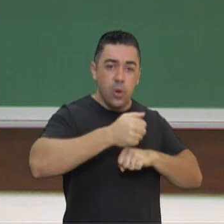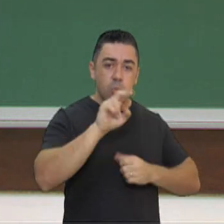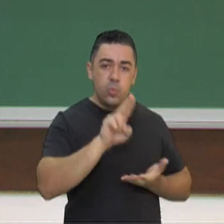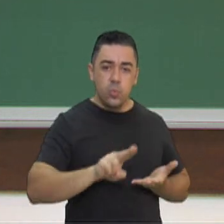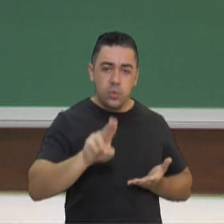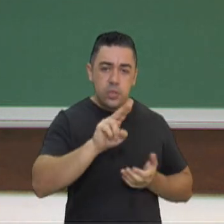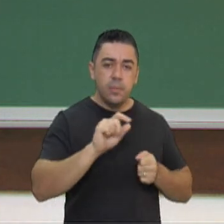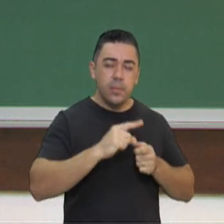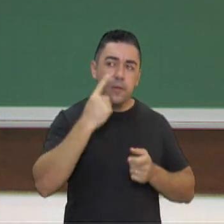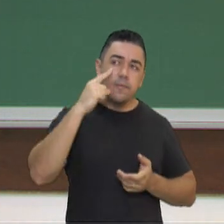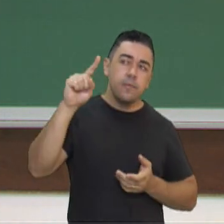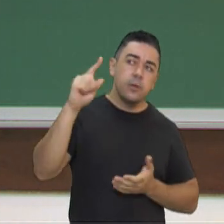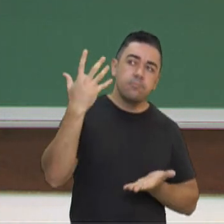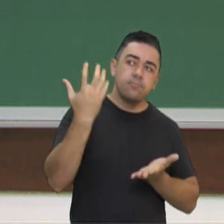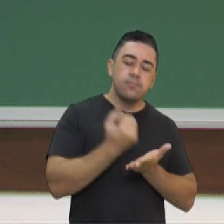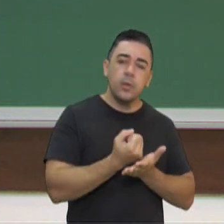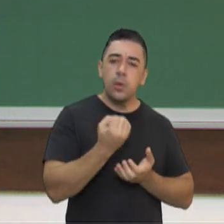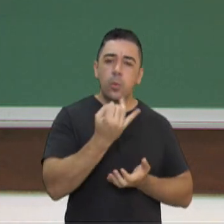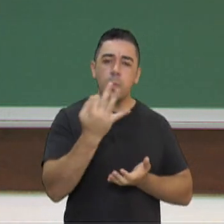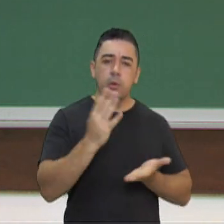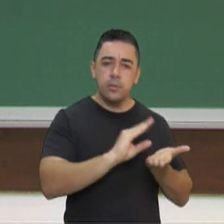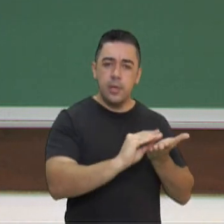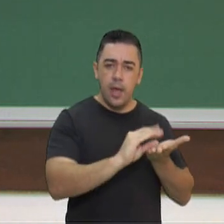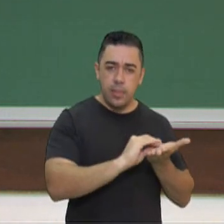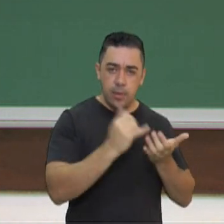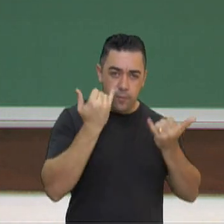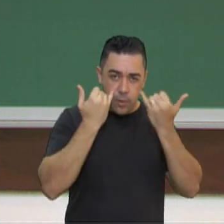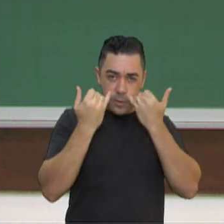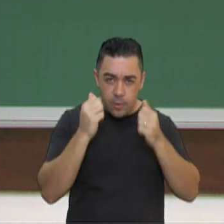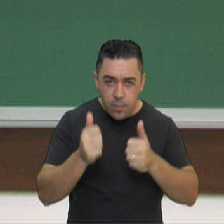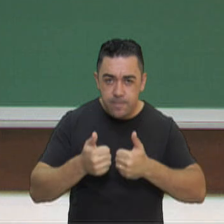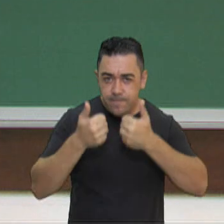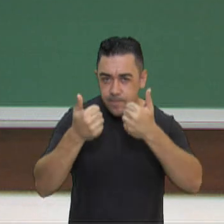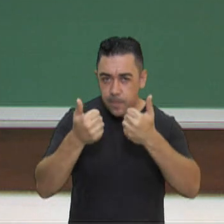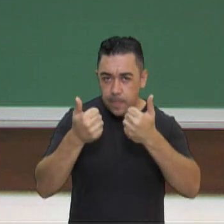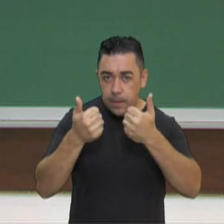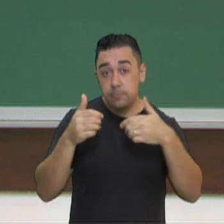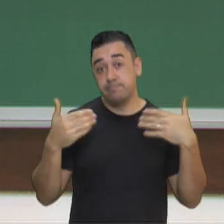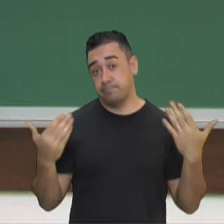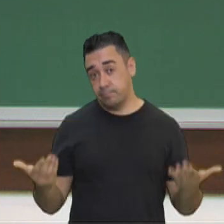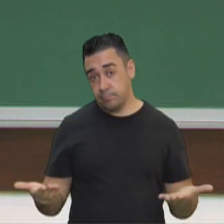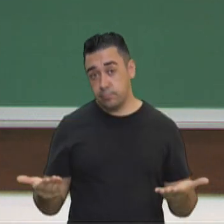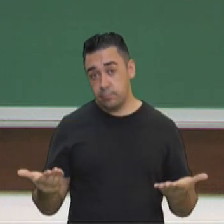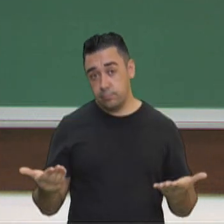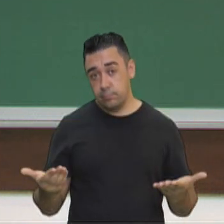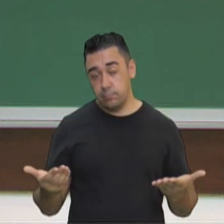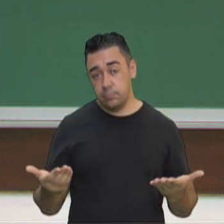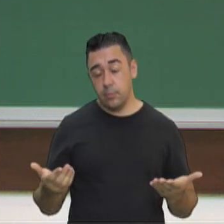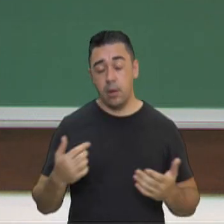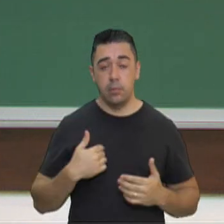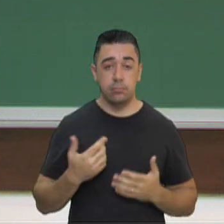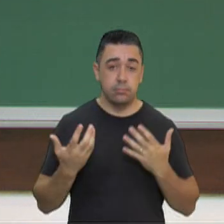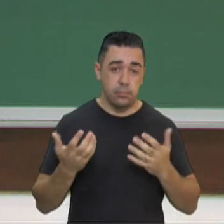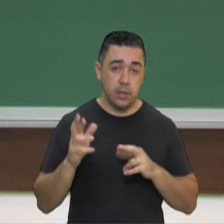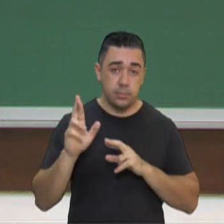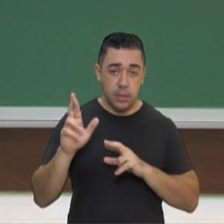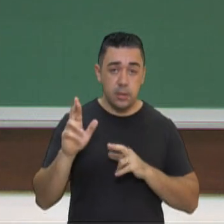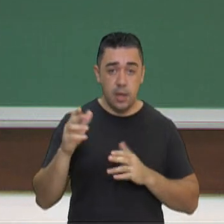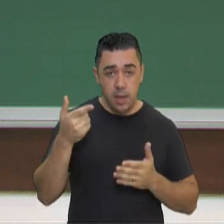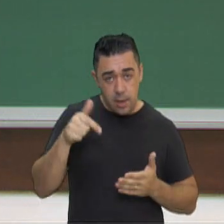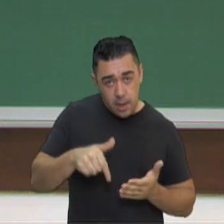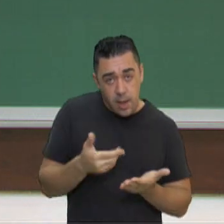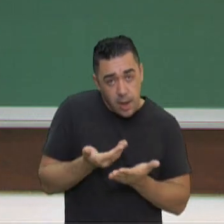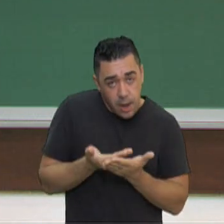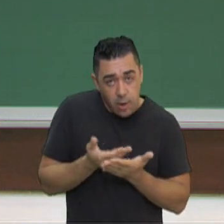para fazer esse levantamento de informações, beleza? Então, espero que essa